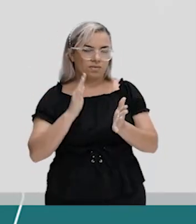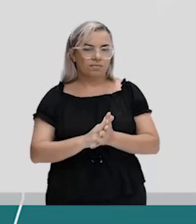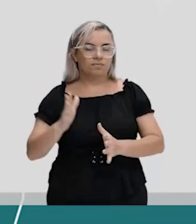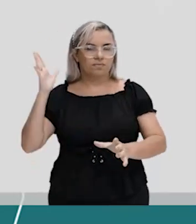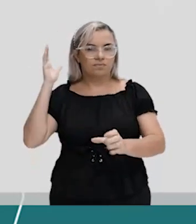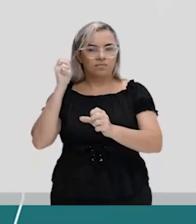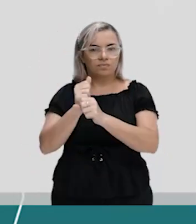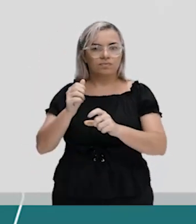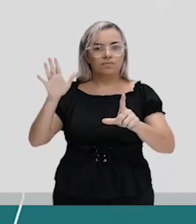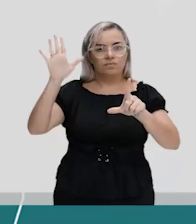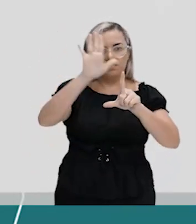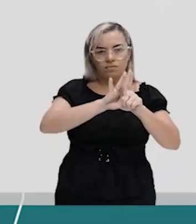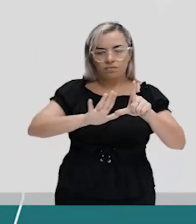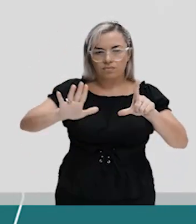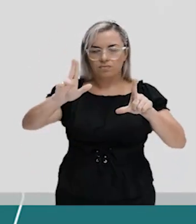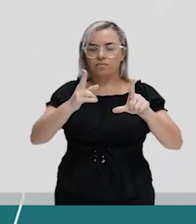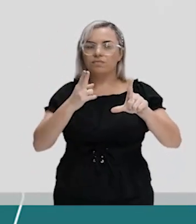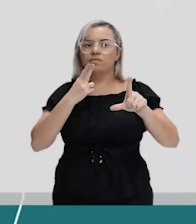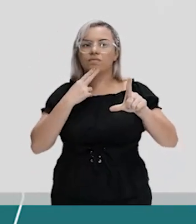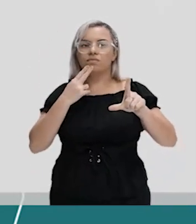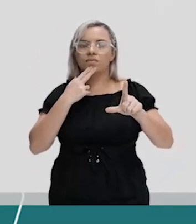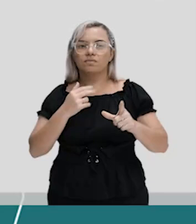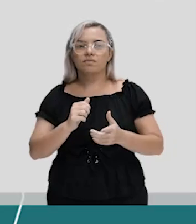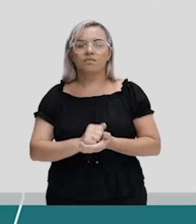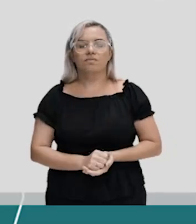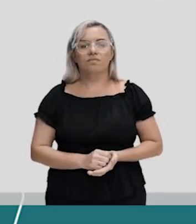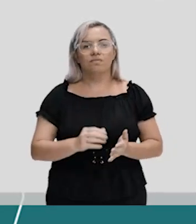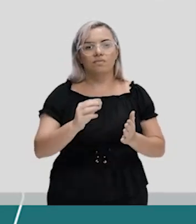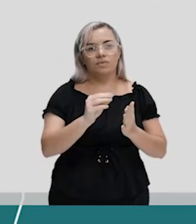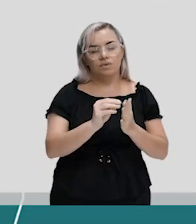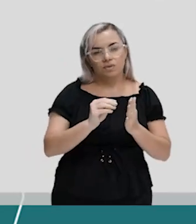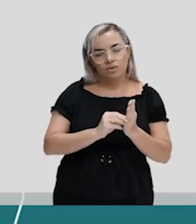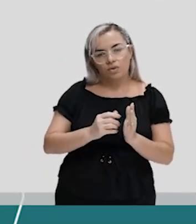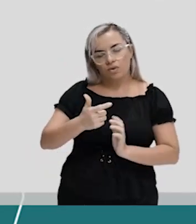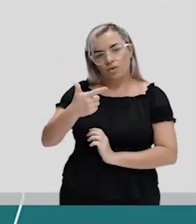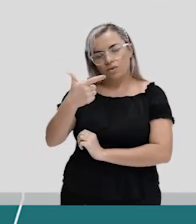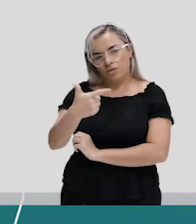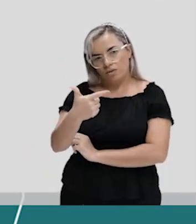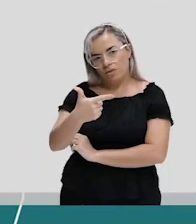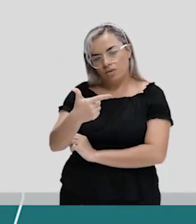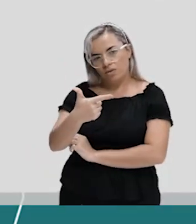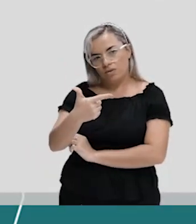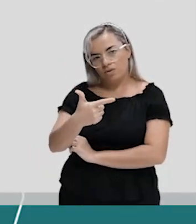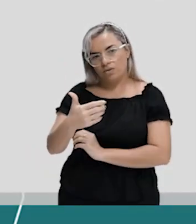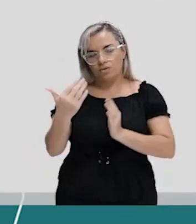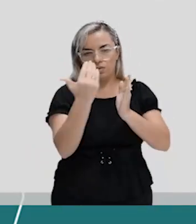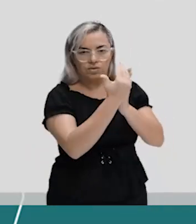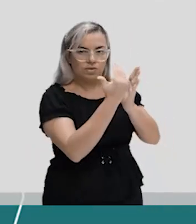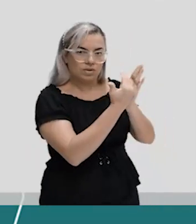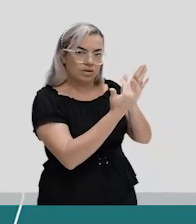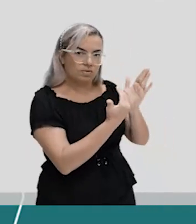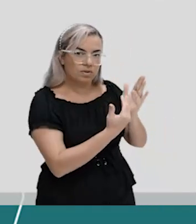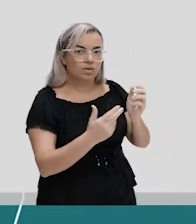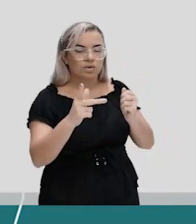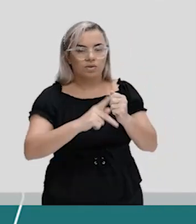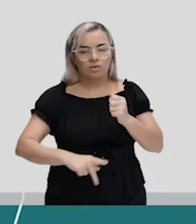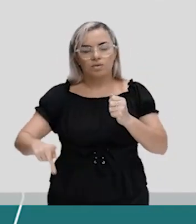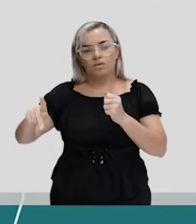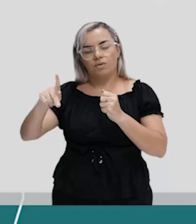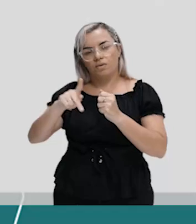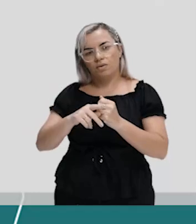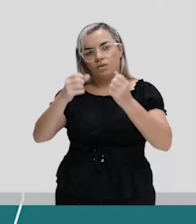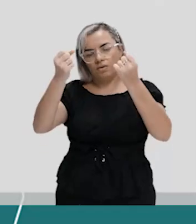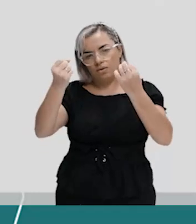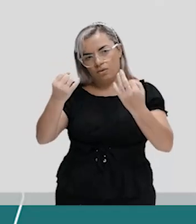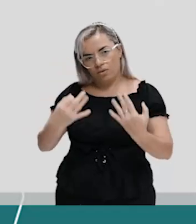lá na plataforma Gonçalves Dias. A aula 2 sobre pronomes, vocês vão ver as classificações dos pronomes, né? E lá nós falamos sobre